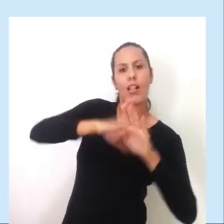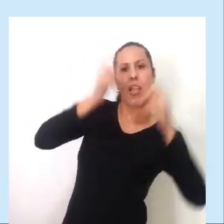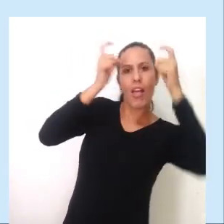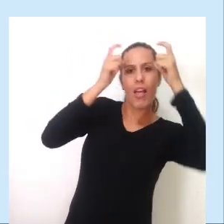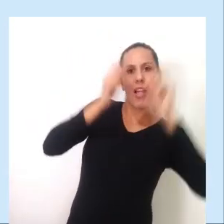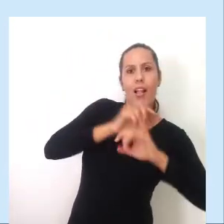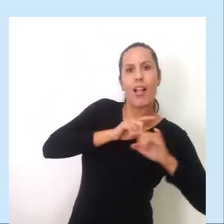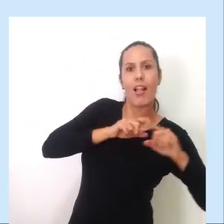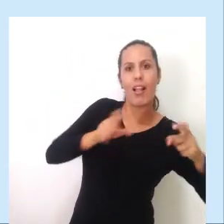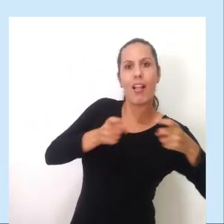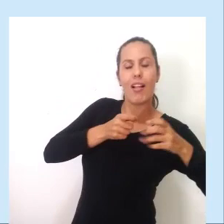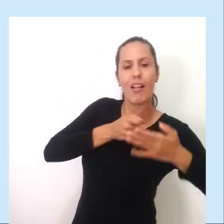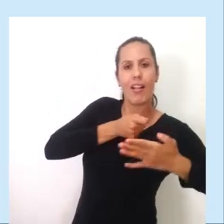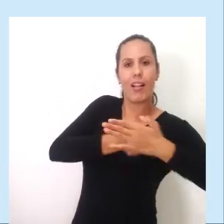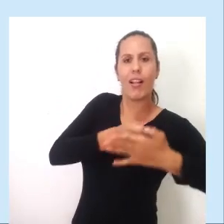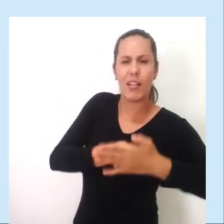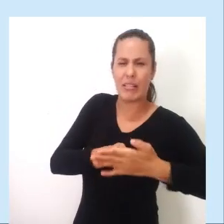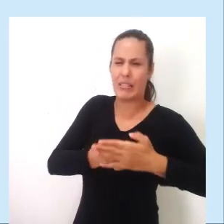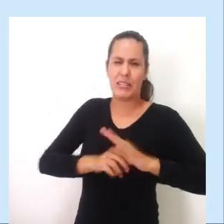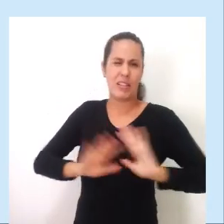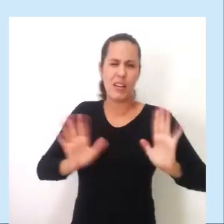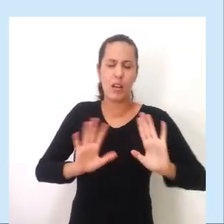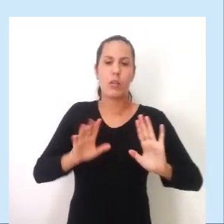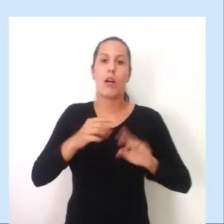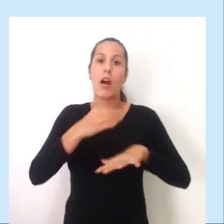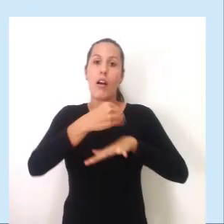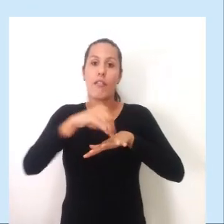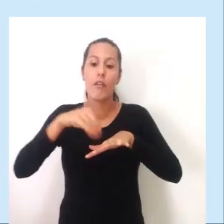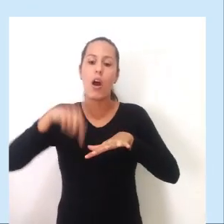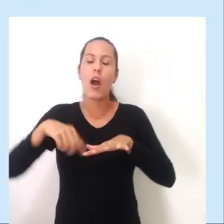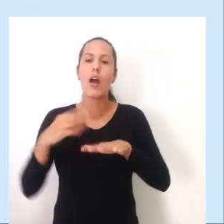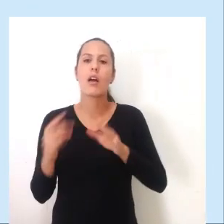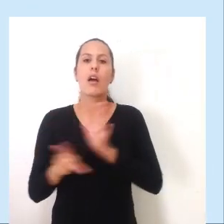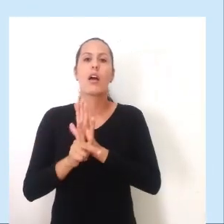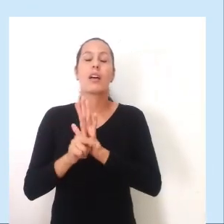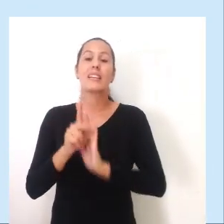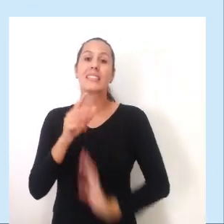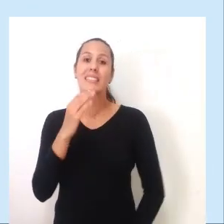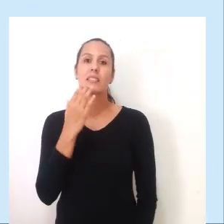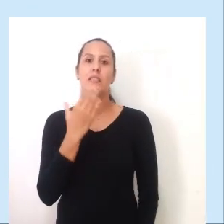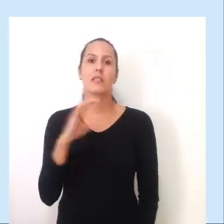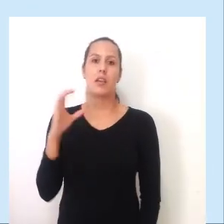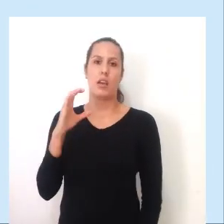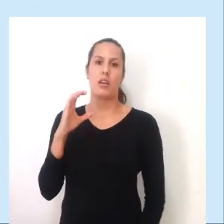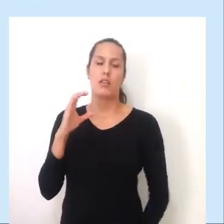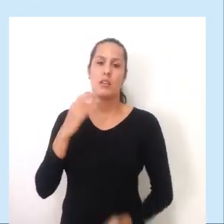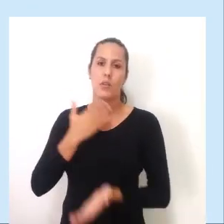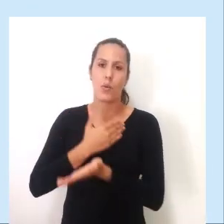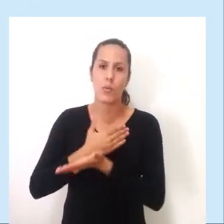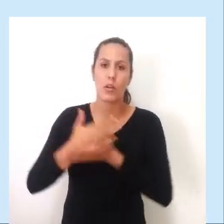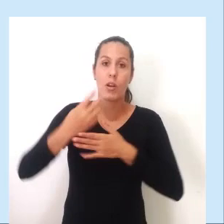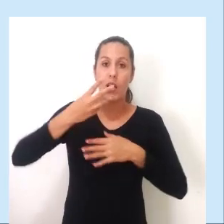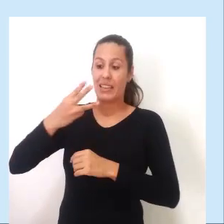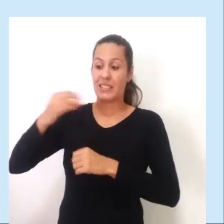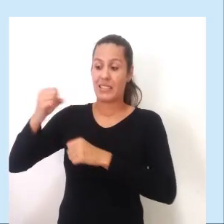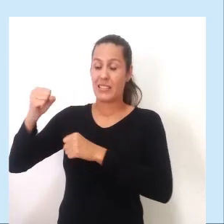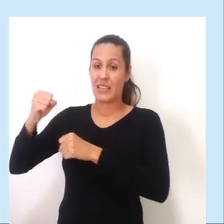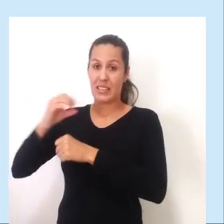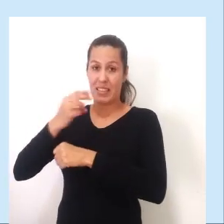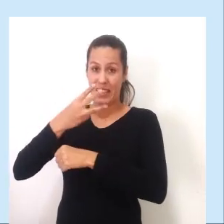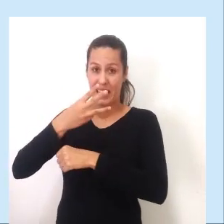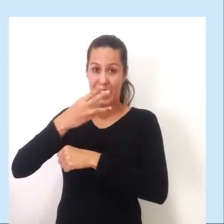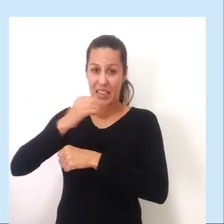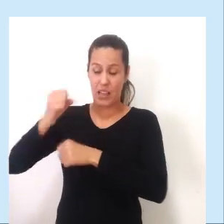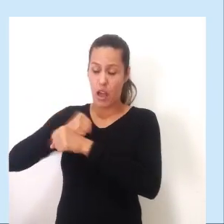subliminares. Fósseis é ciência e passou a ser ciência há 300 anos